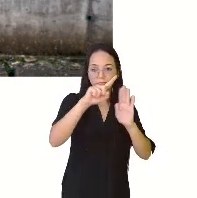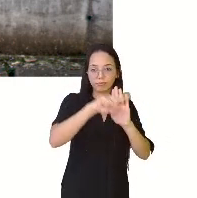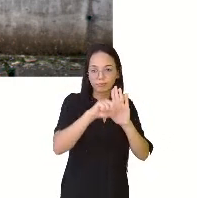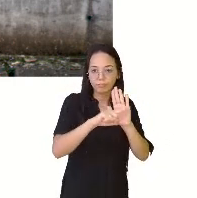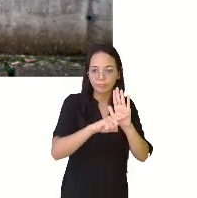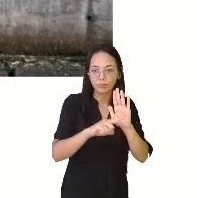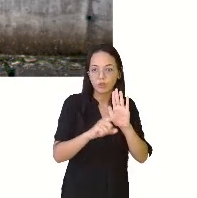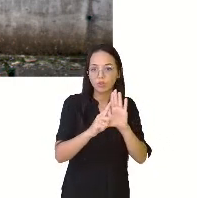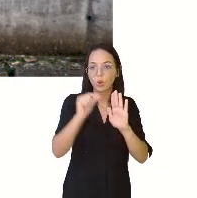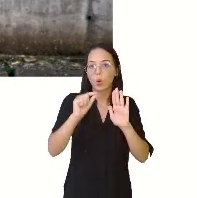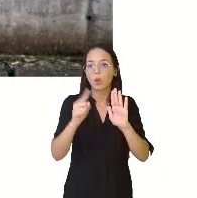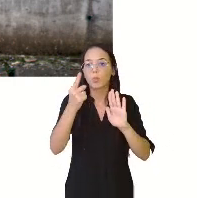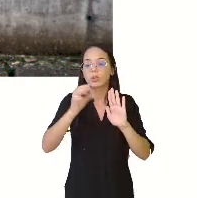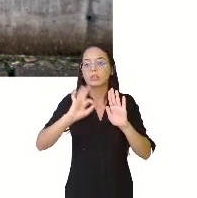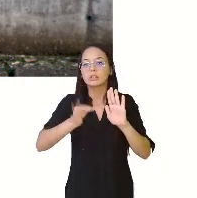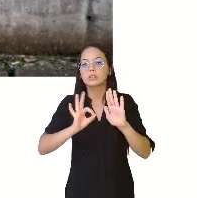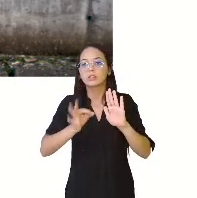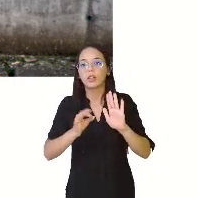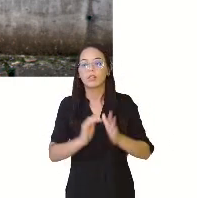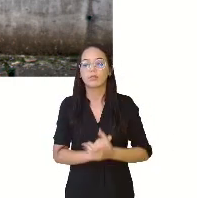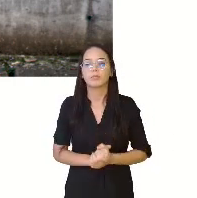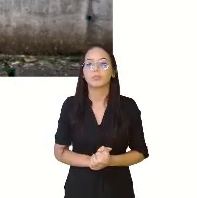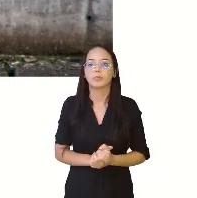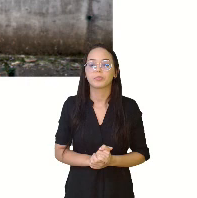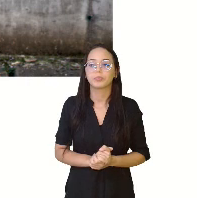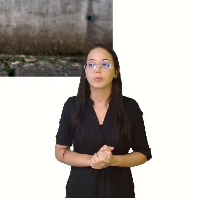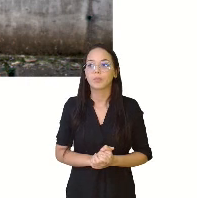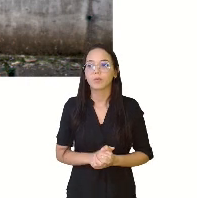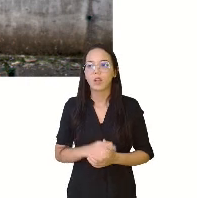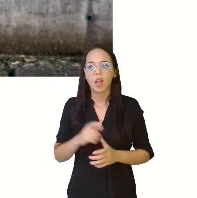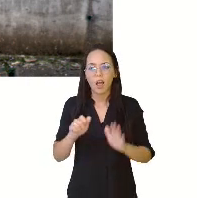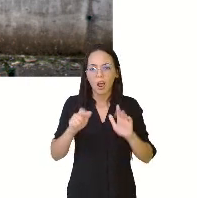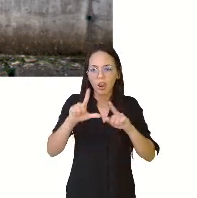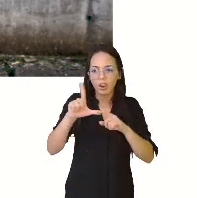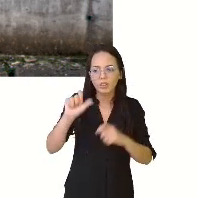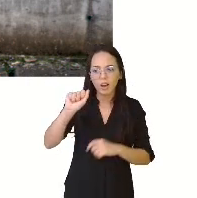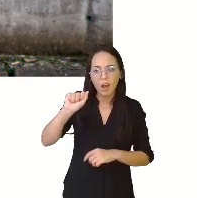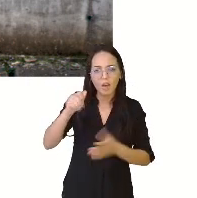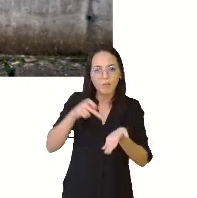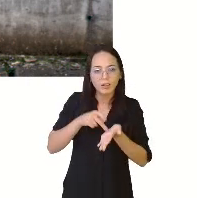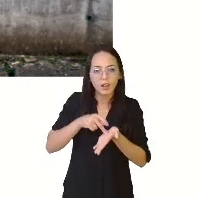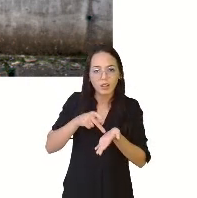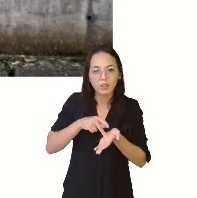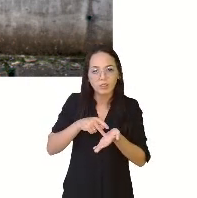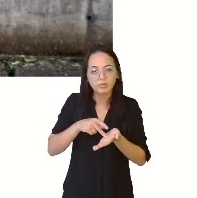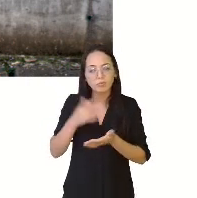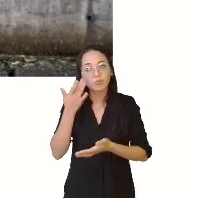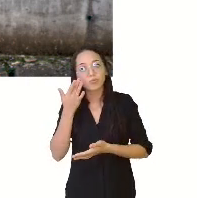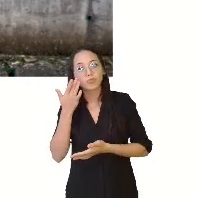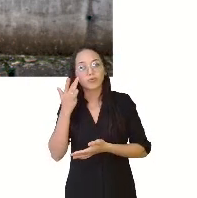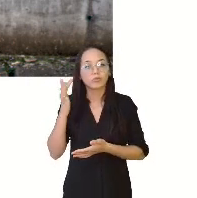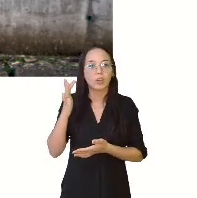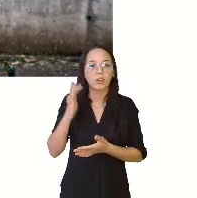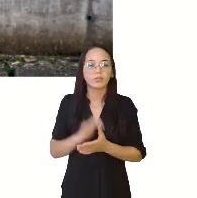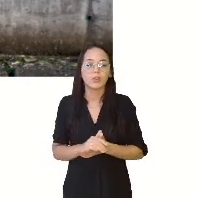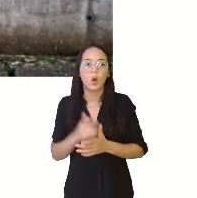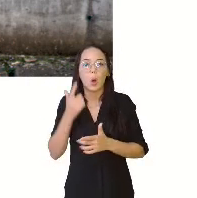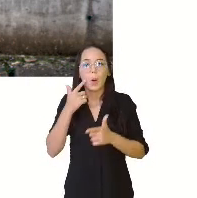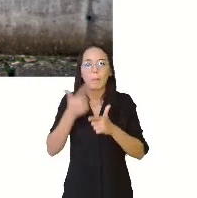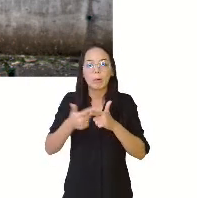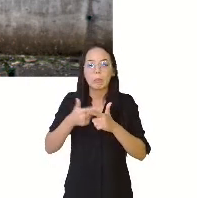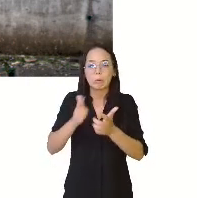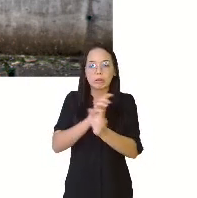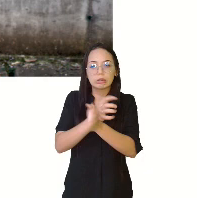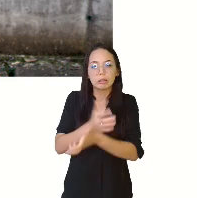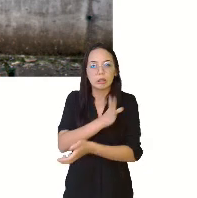locomotor pode funcionar sem o sistema esquelético. Isso é verdade? Não sei. Problemas nos ossos